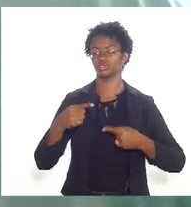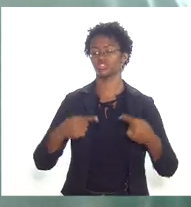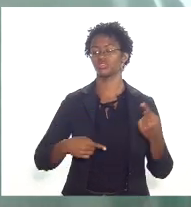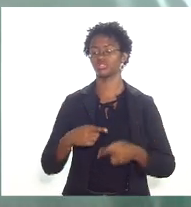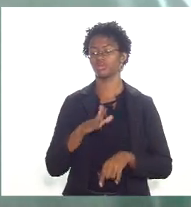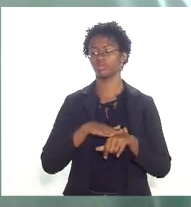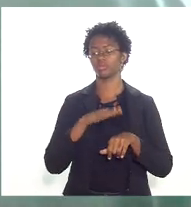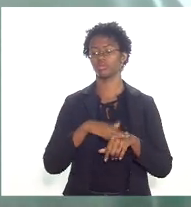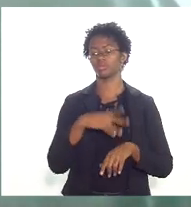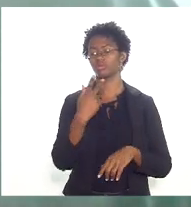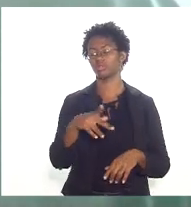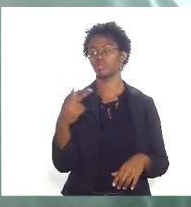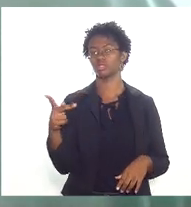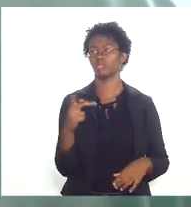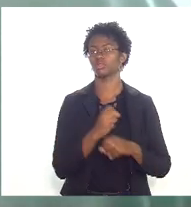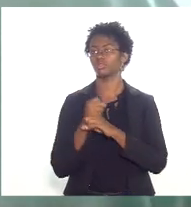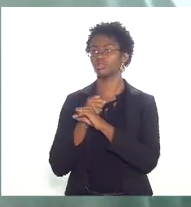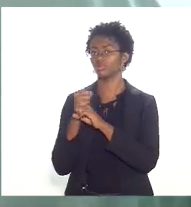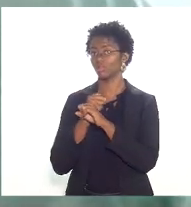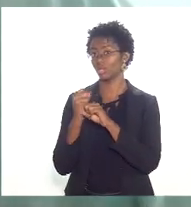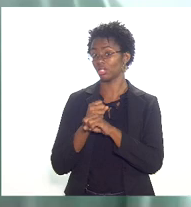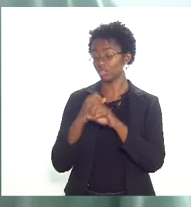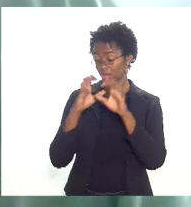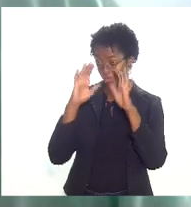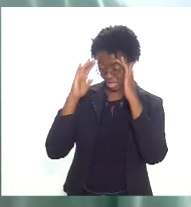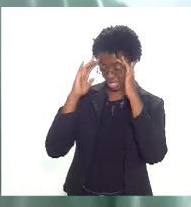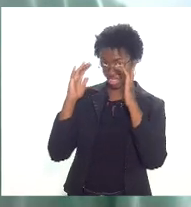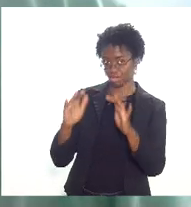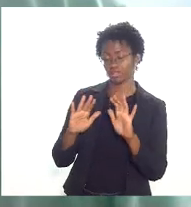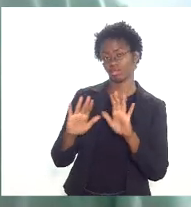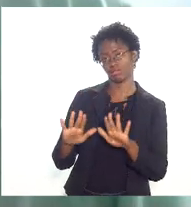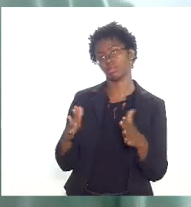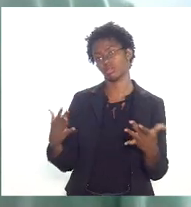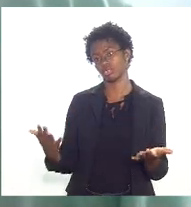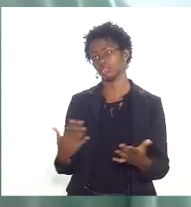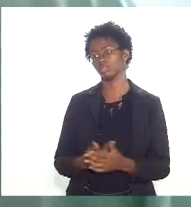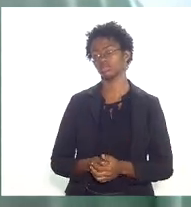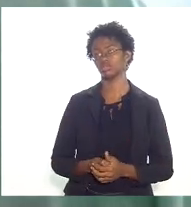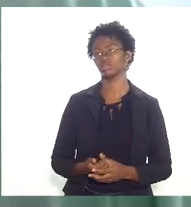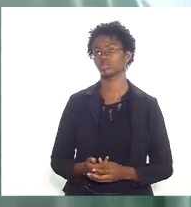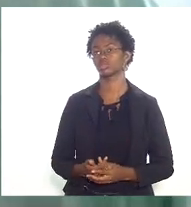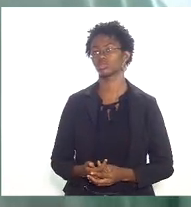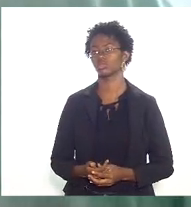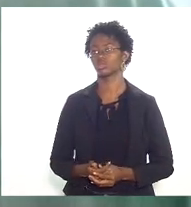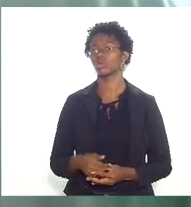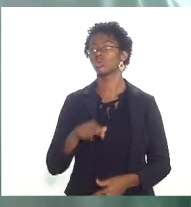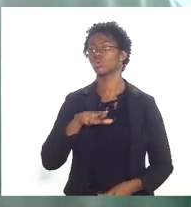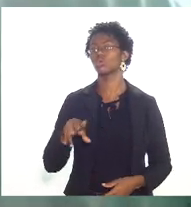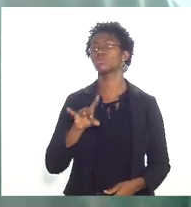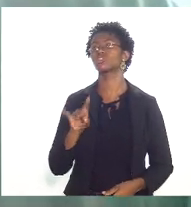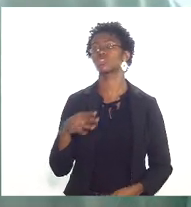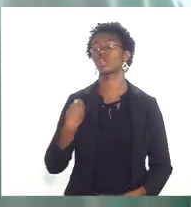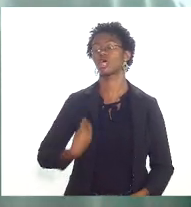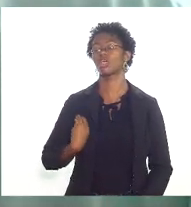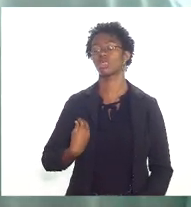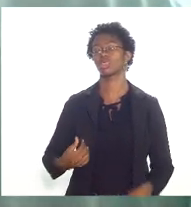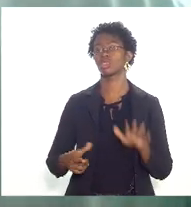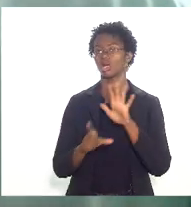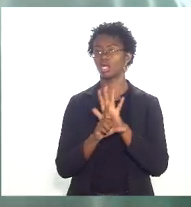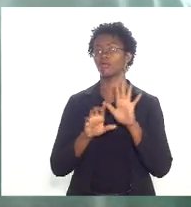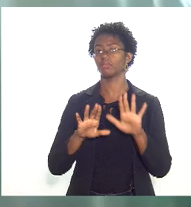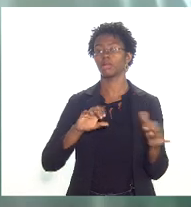e lutamos anos pela ser cumprida então ponto não é que existe a lei nós estamos